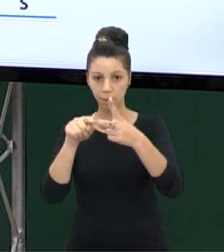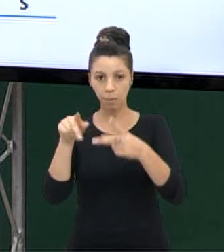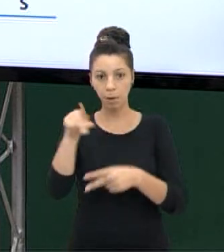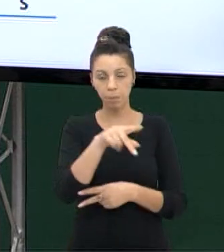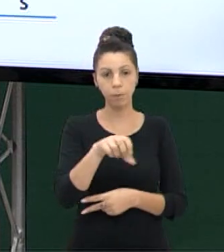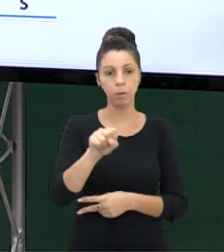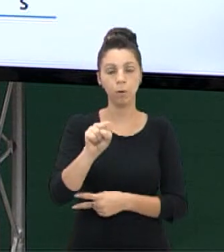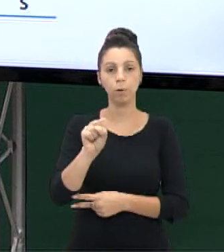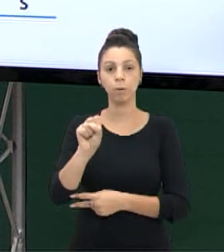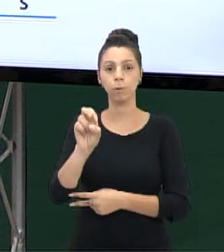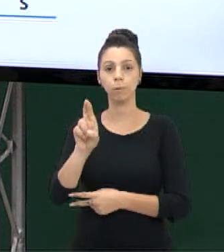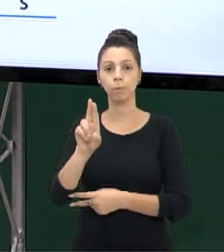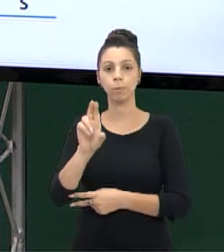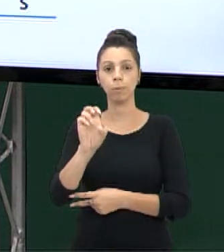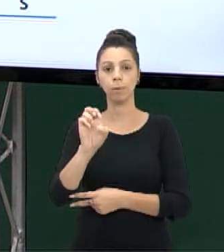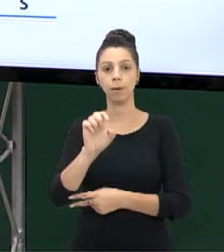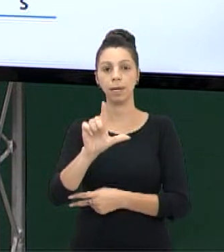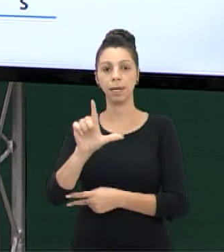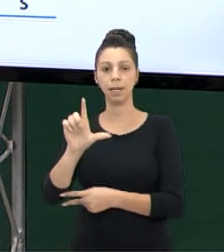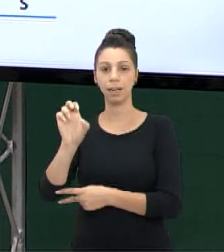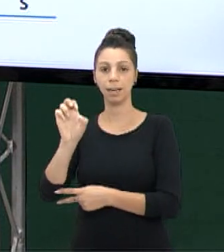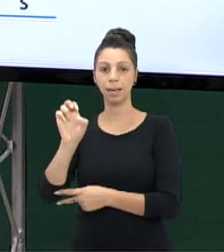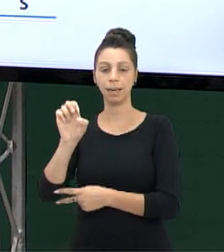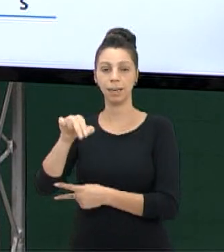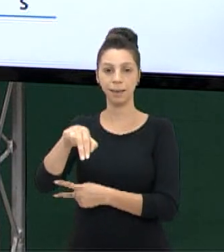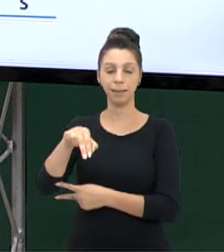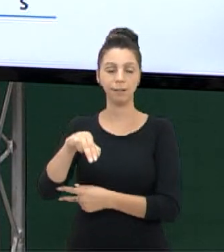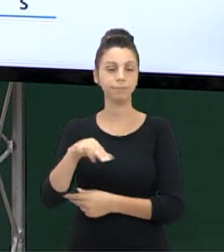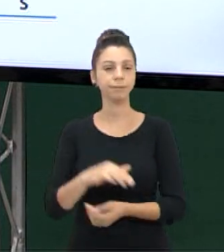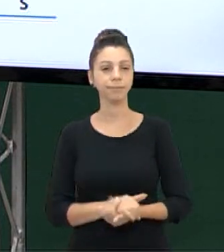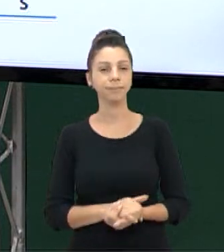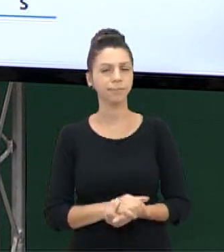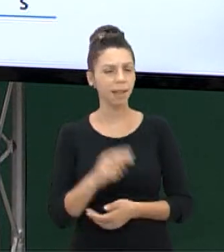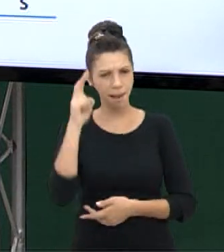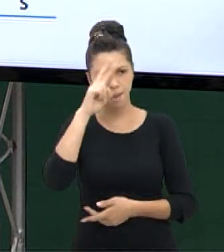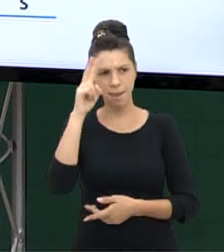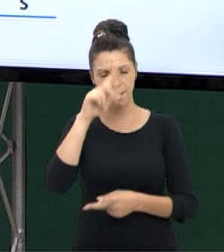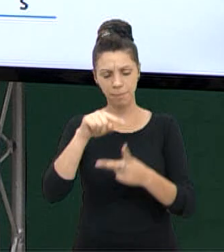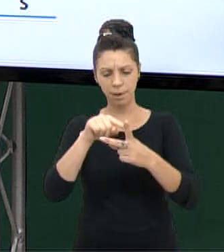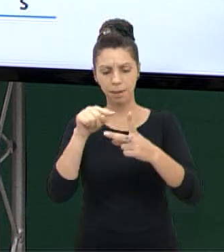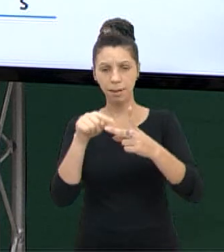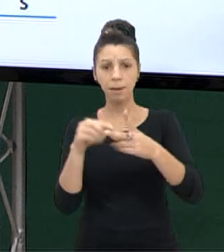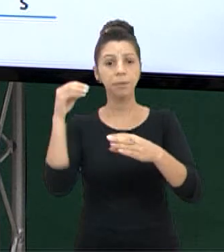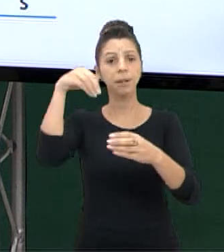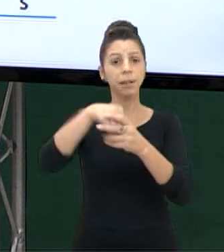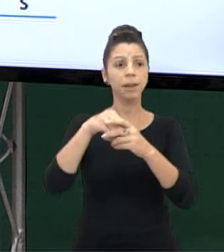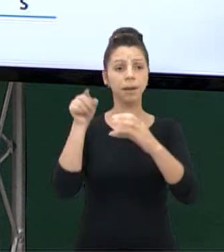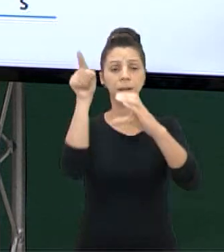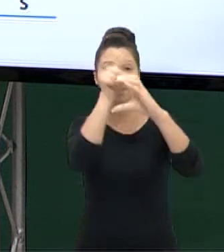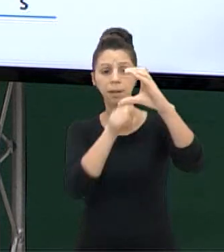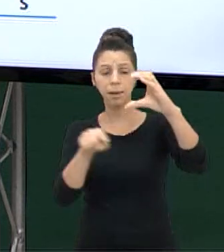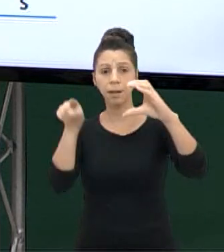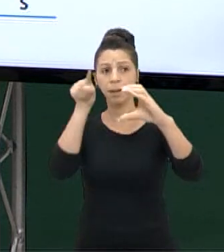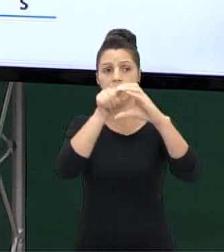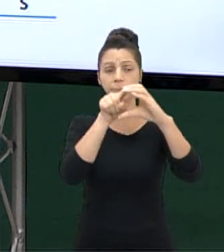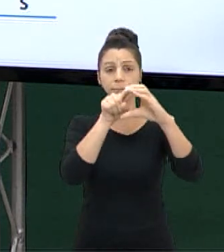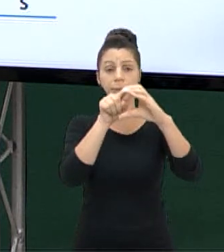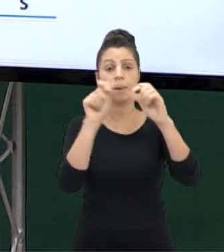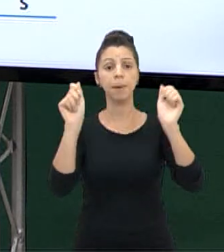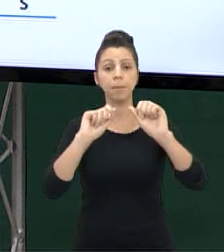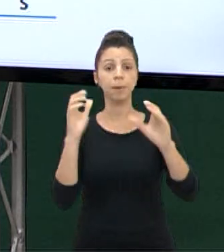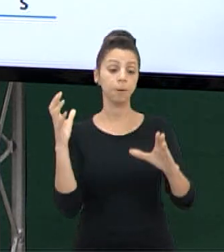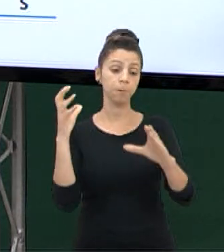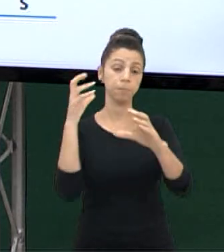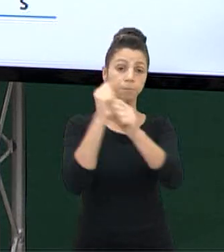E nesse caso, o ângulo está lá, na circunferência. Lembra que o professor falou? Você vai, então, somar, não é verdade?